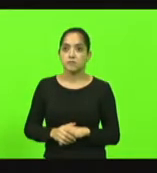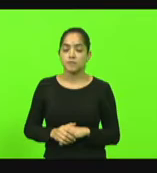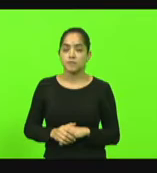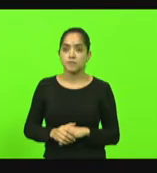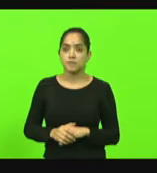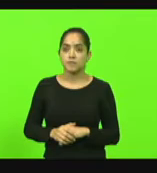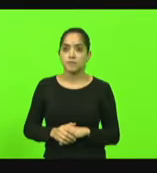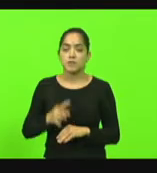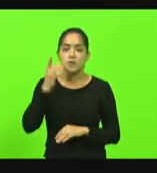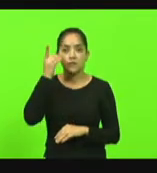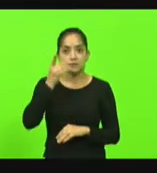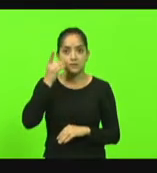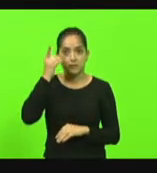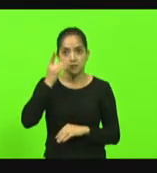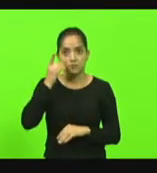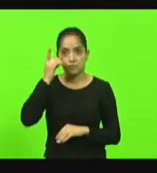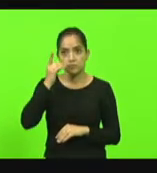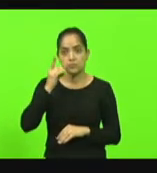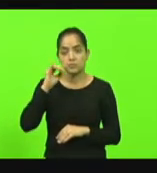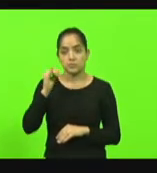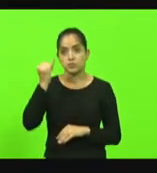Como vota deputado Jerry Comper?